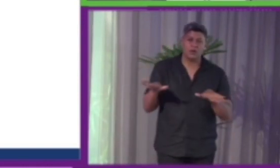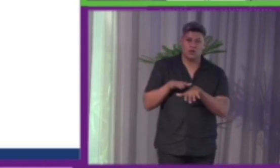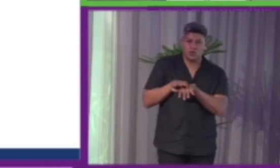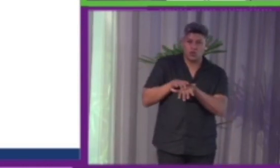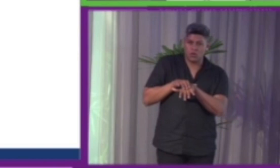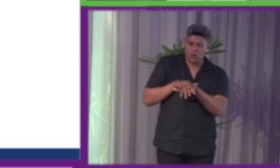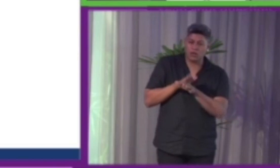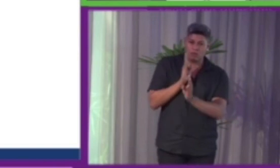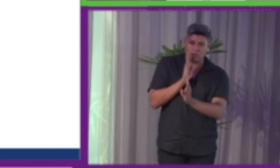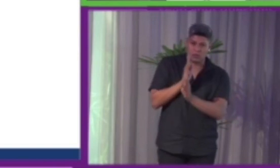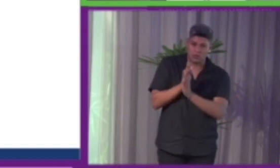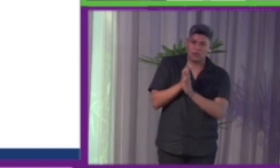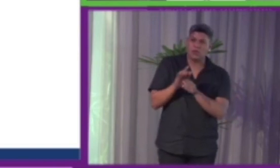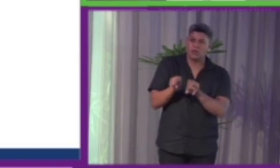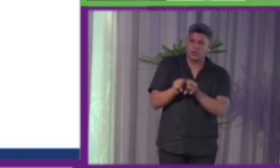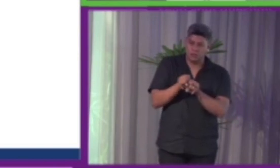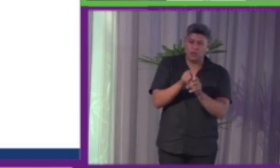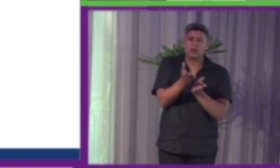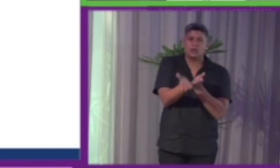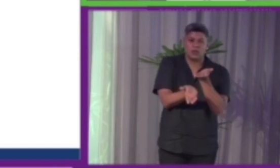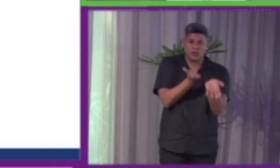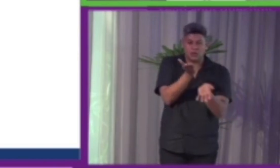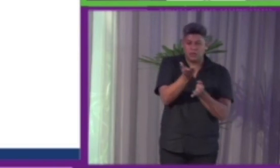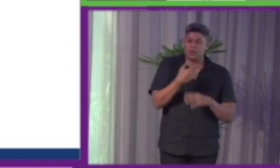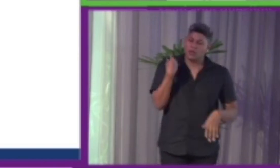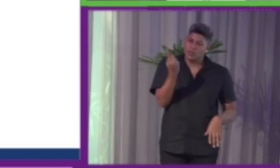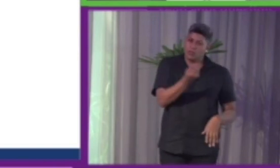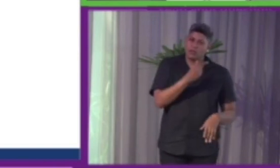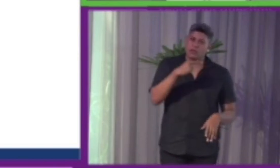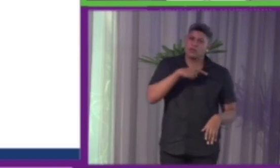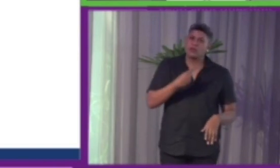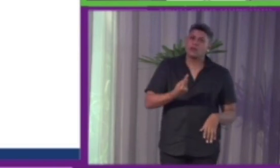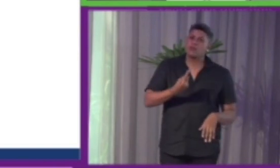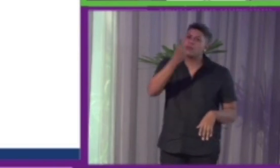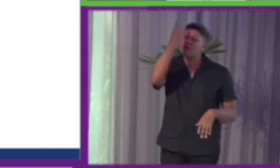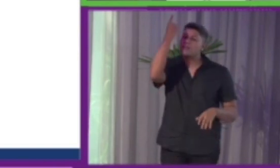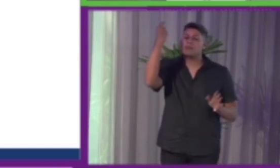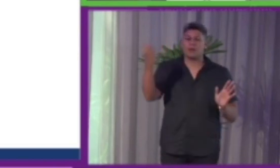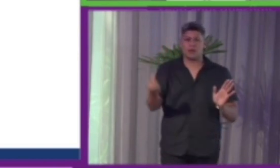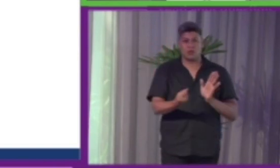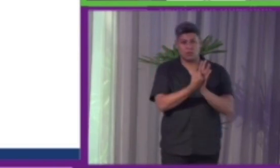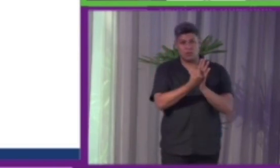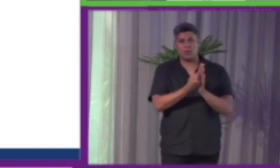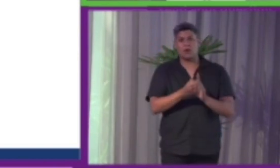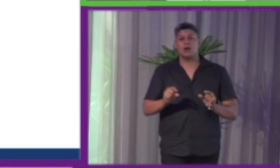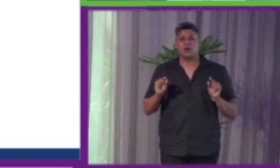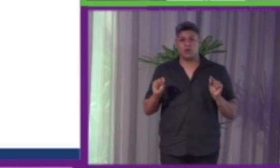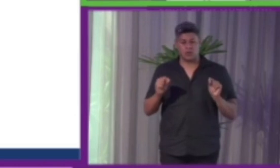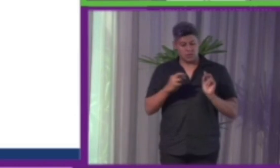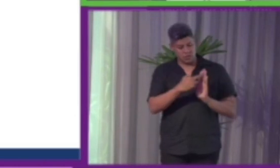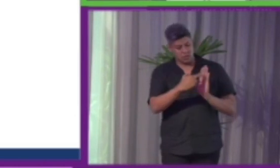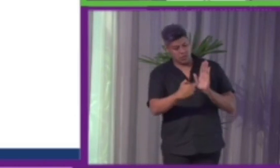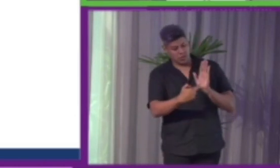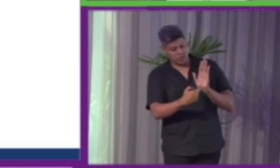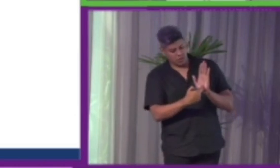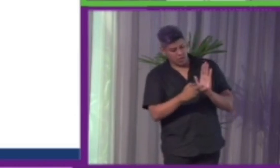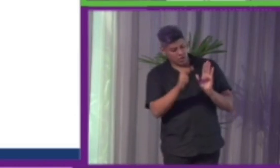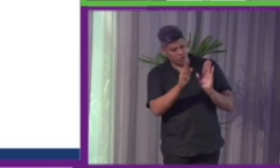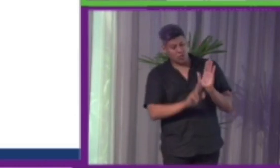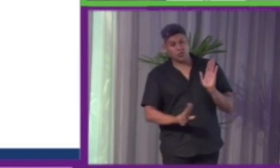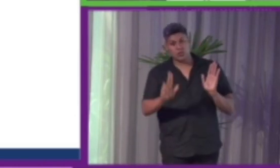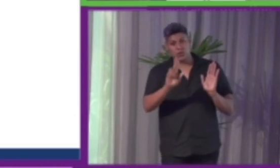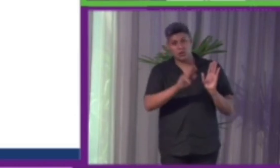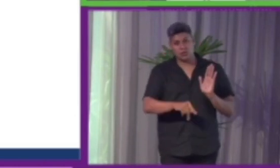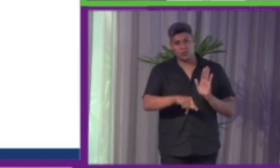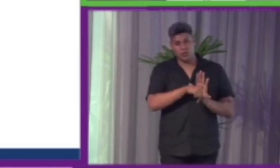diagnóstico até o tratamento, e com isso a gente teve um grande primeiro marco que, inclusive, essas diretrizes foram usadas pelo